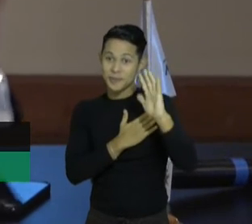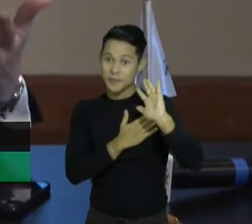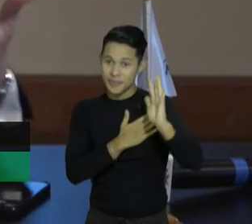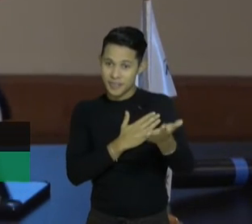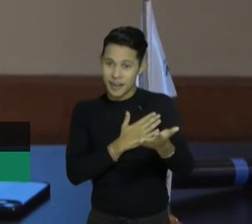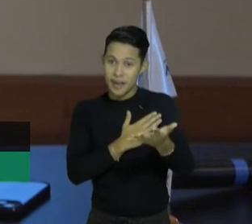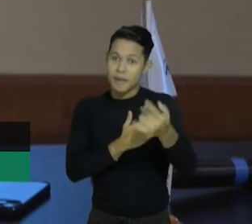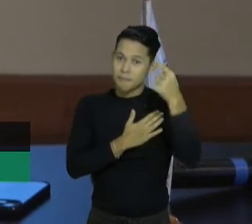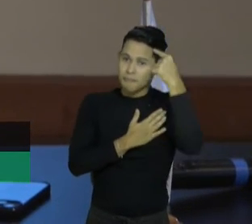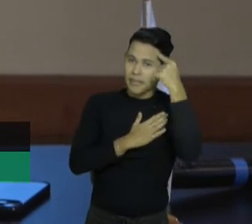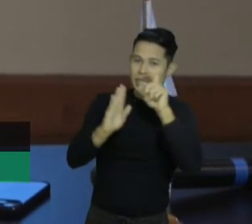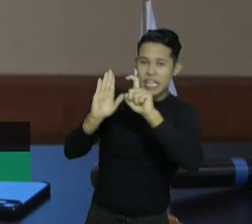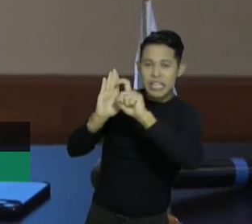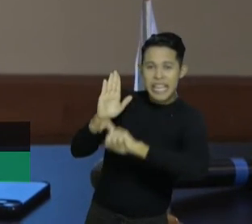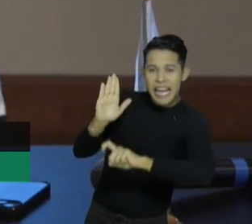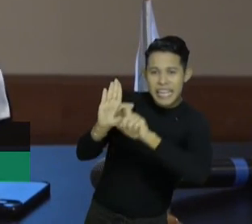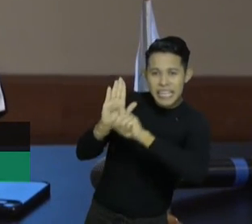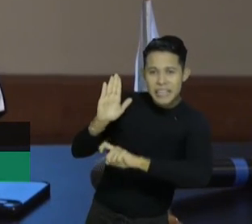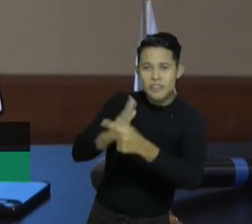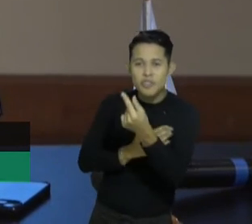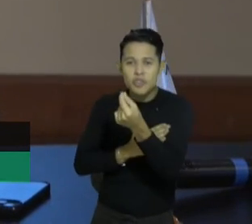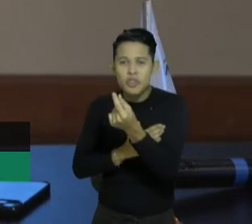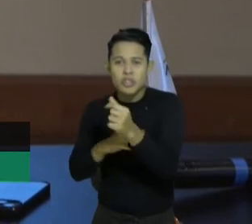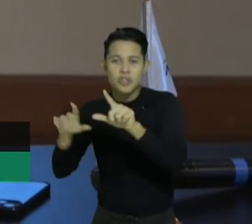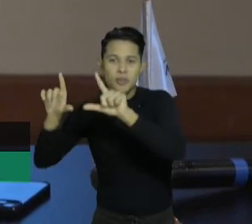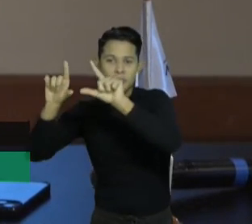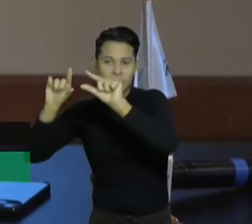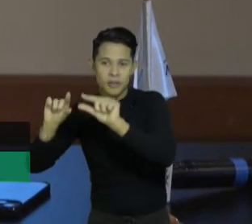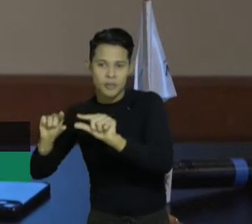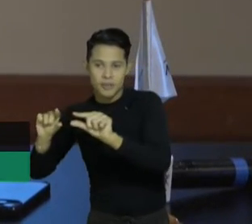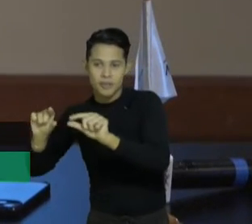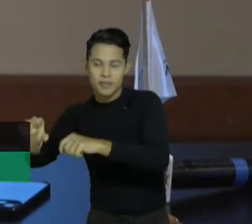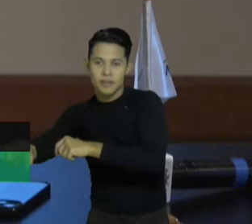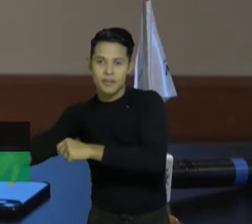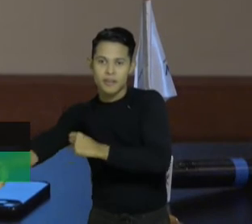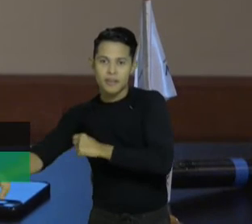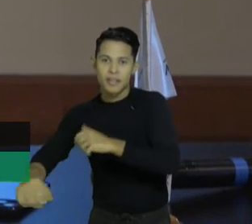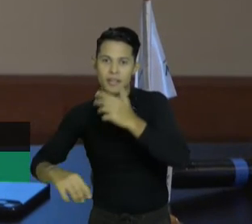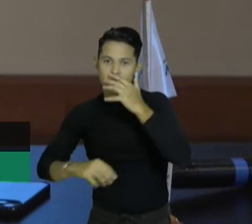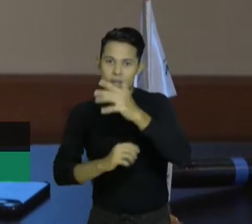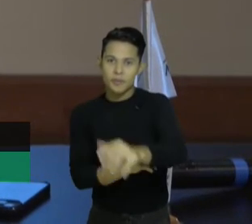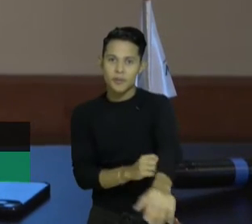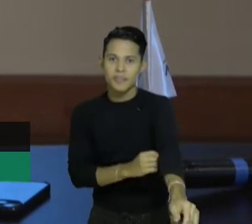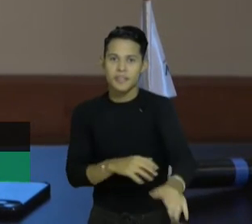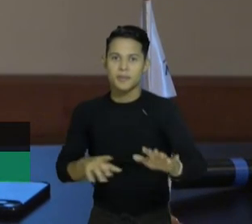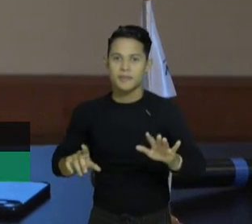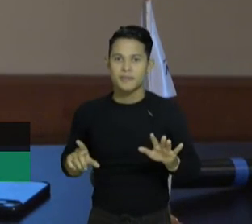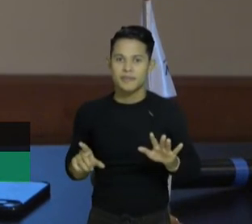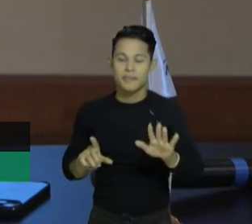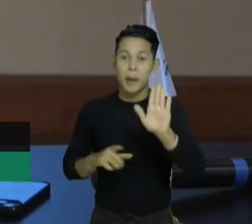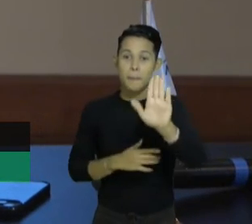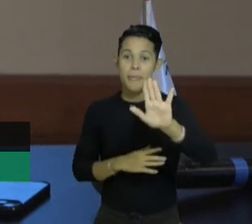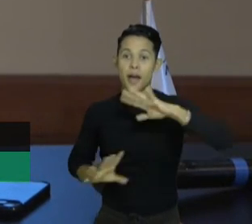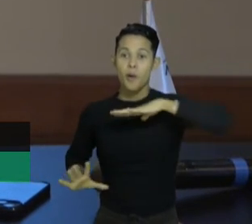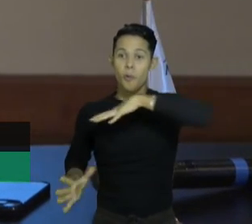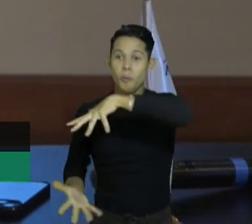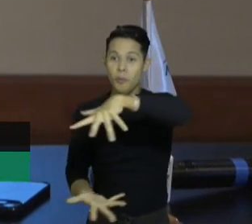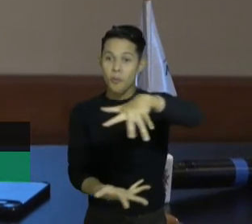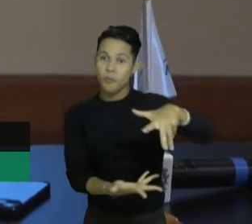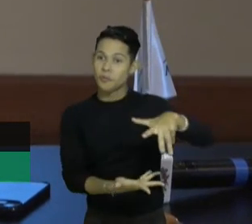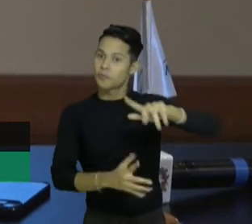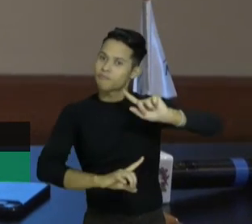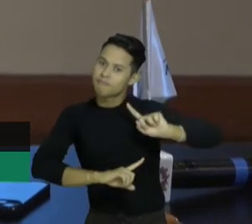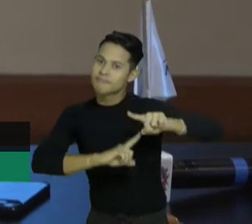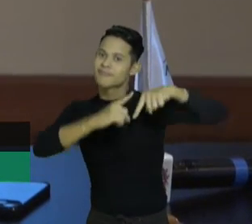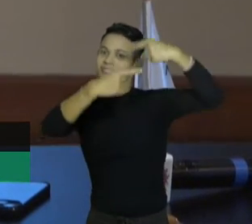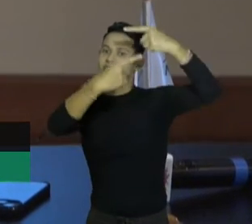tarifa porque evidentemente as nossas tarifas médias para países com a nossa renda ela é relativamente elevada mas o mundo já tá além